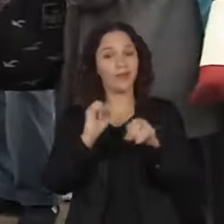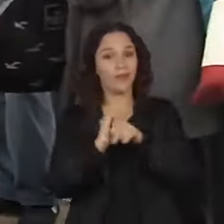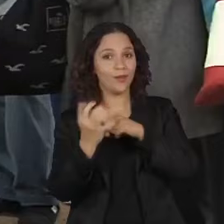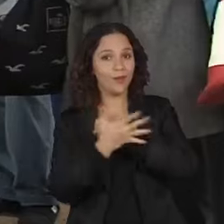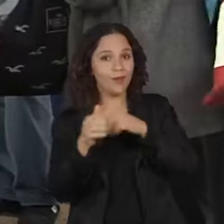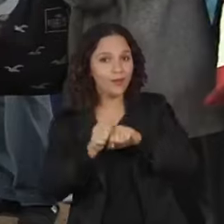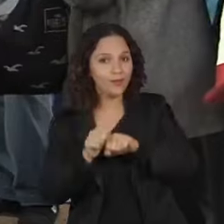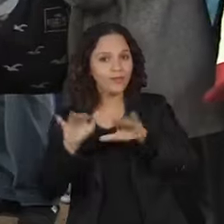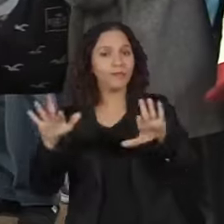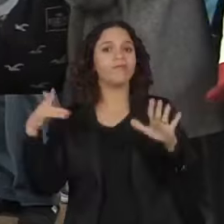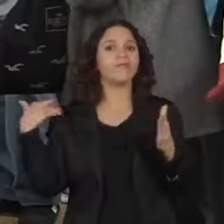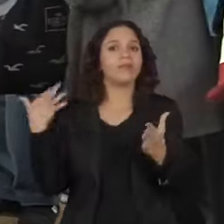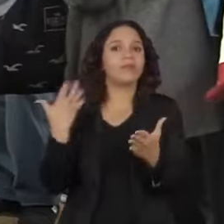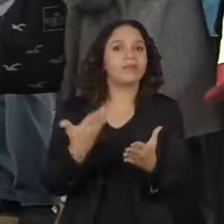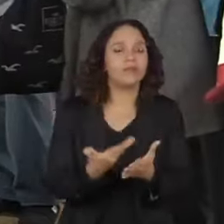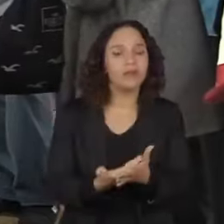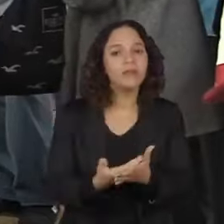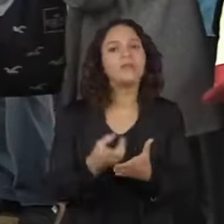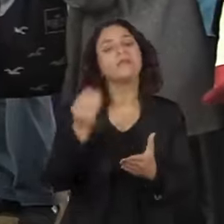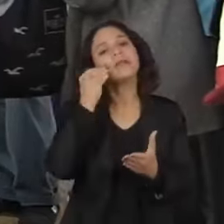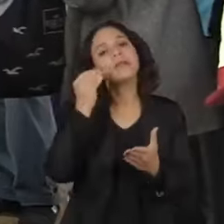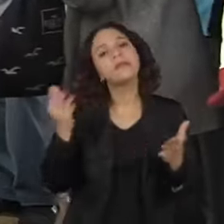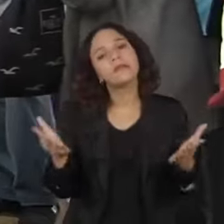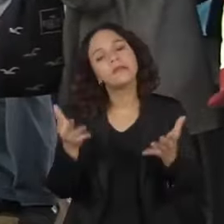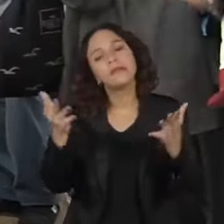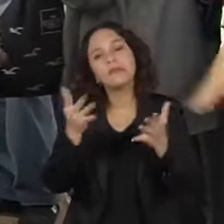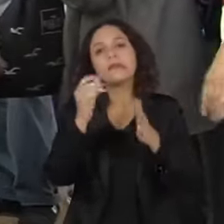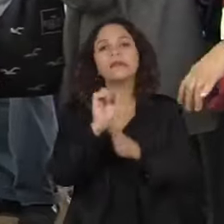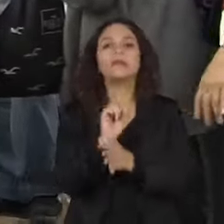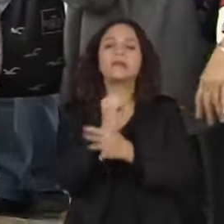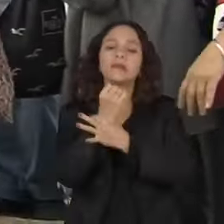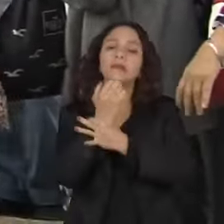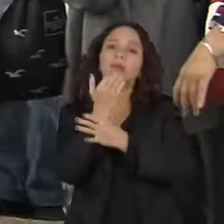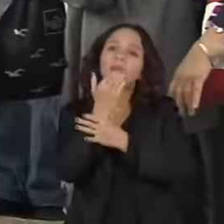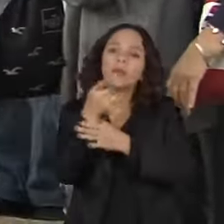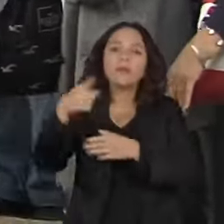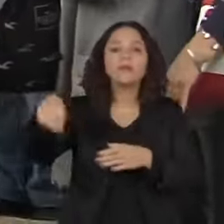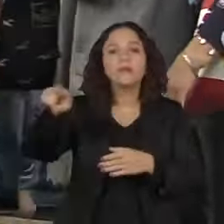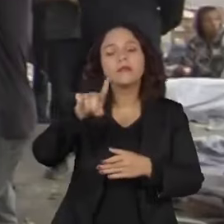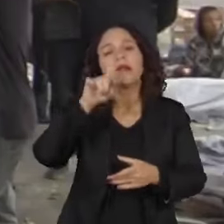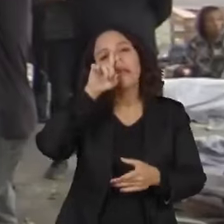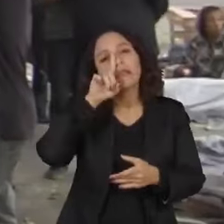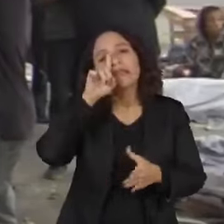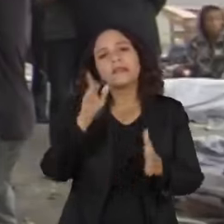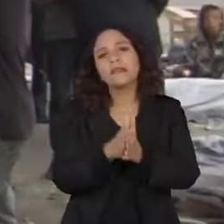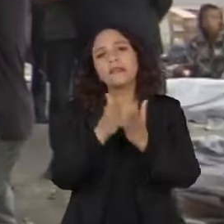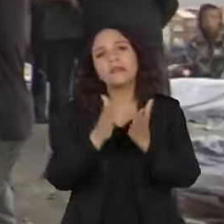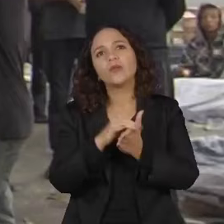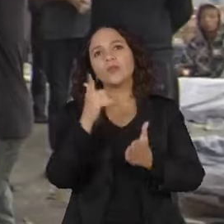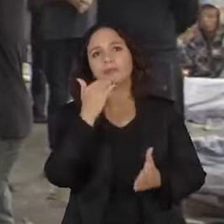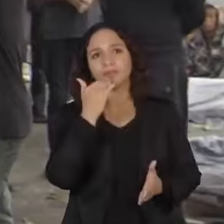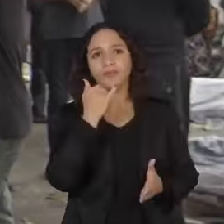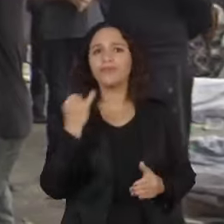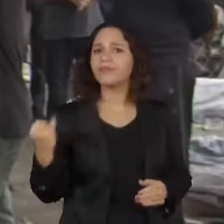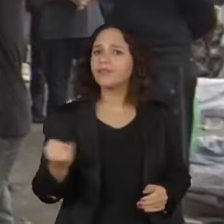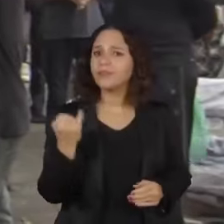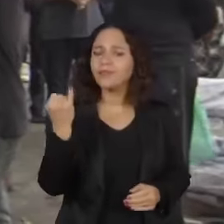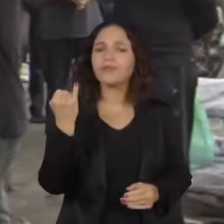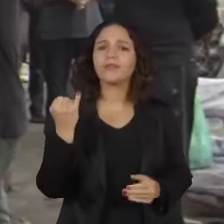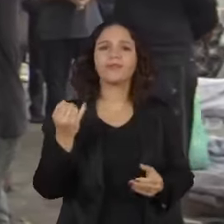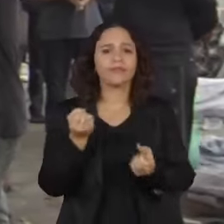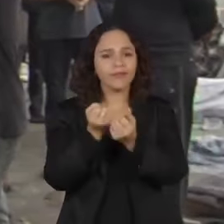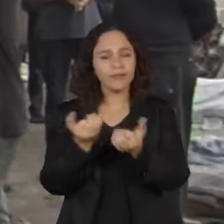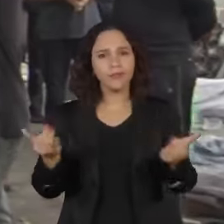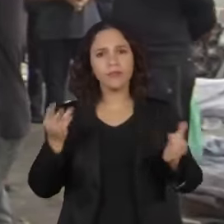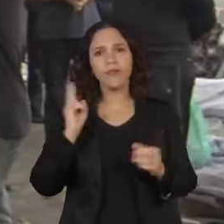covid-19 para garantir segurança alimentar às pessoas em situação de vulnerabilidade importância da gente continuar mantendo esse serviço que a